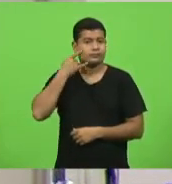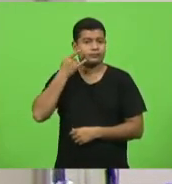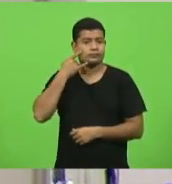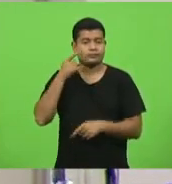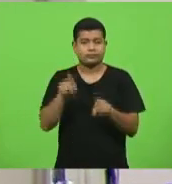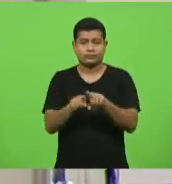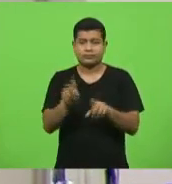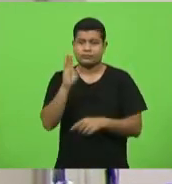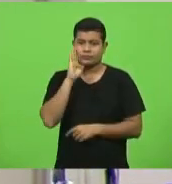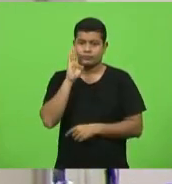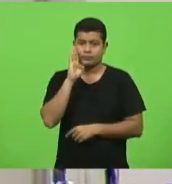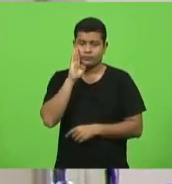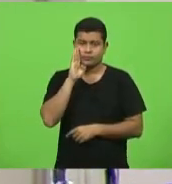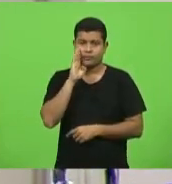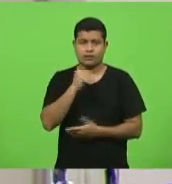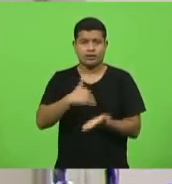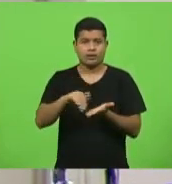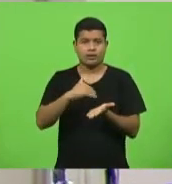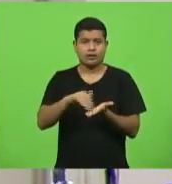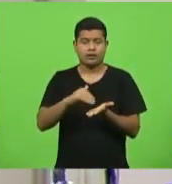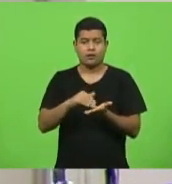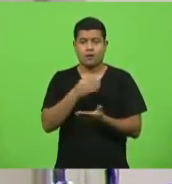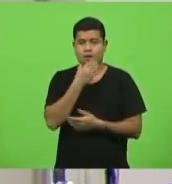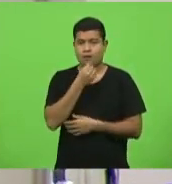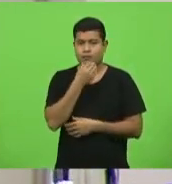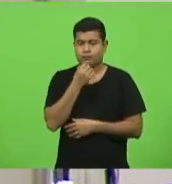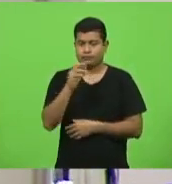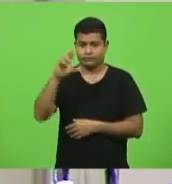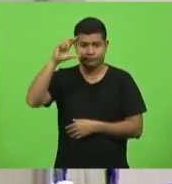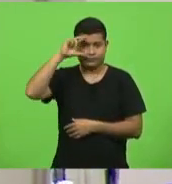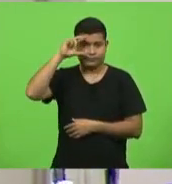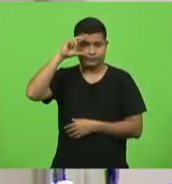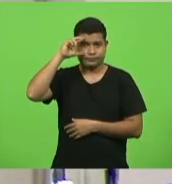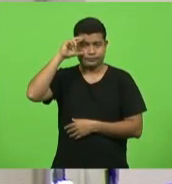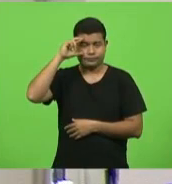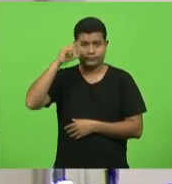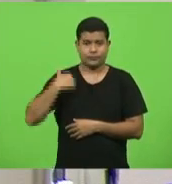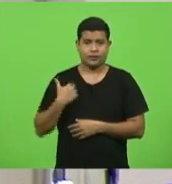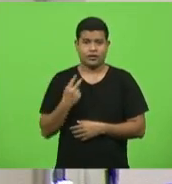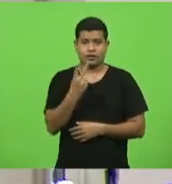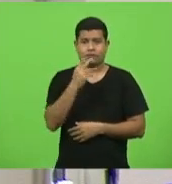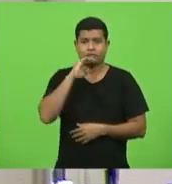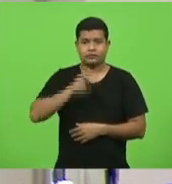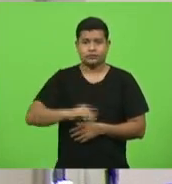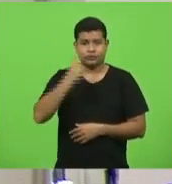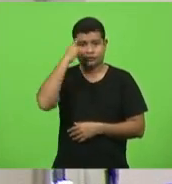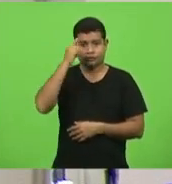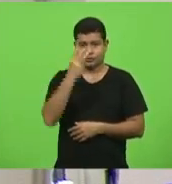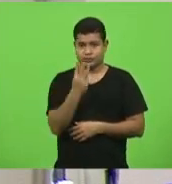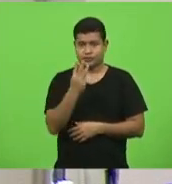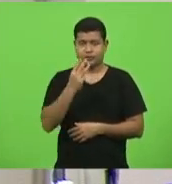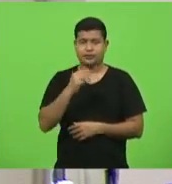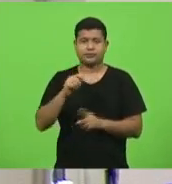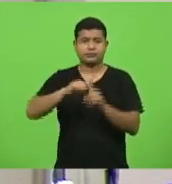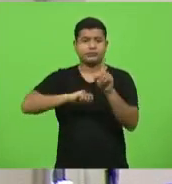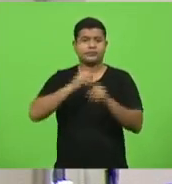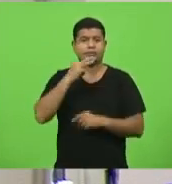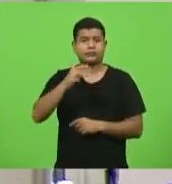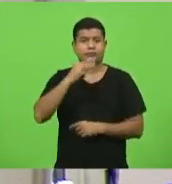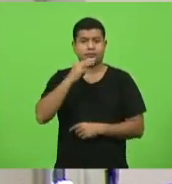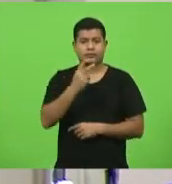Nilson Berlanda. Secretarias, deputado Ricardo Alba. Às 14 horas do dia 3 do mês de março de